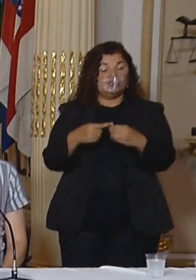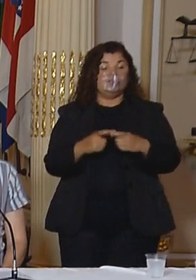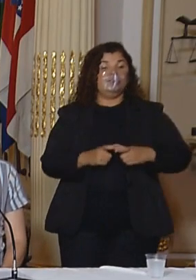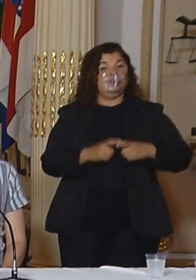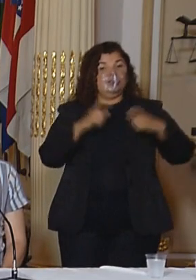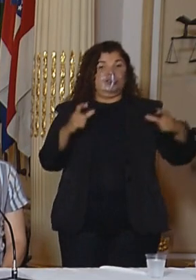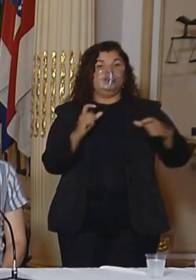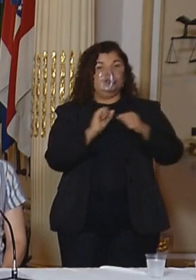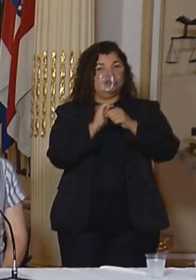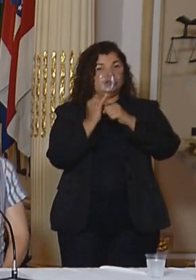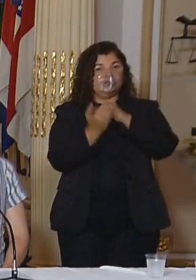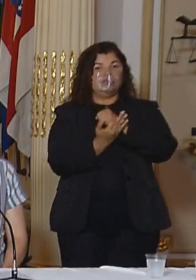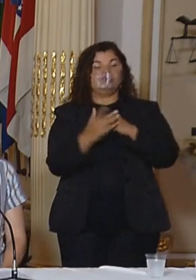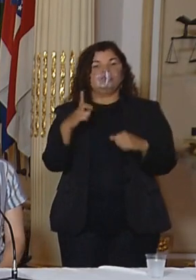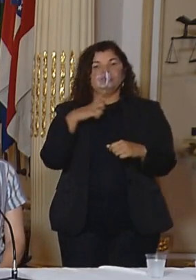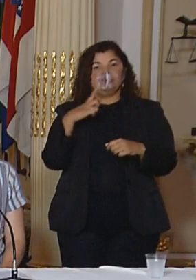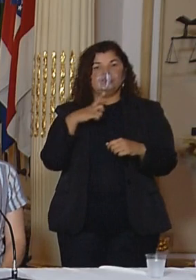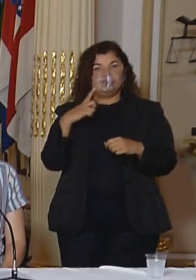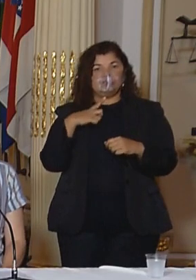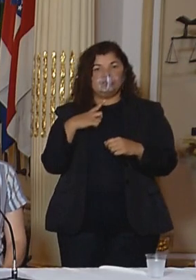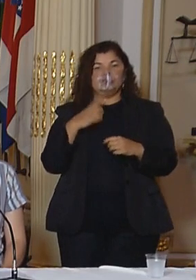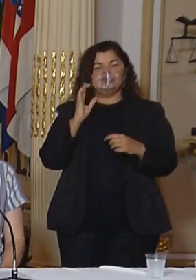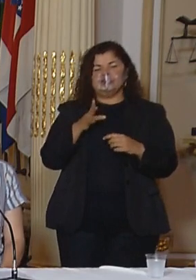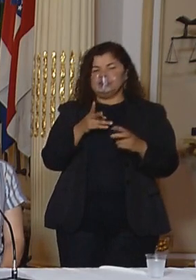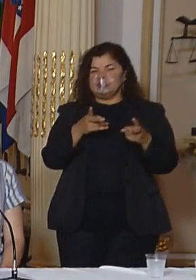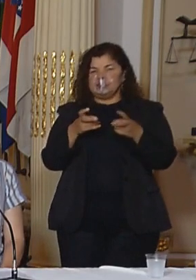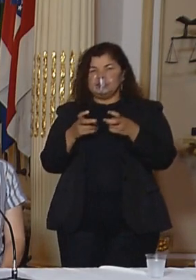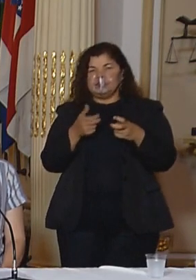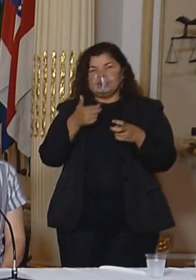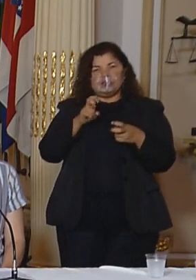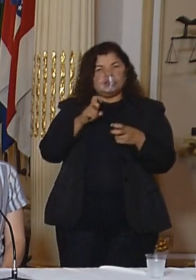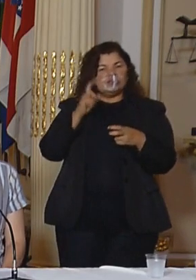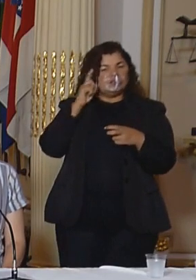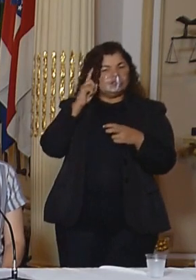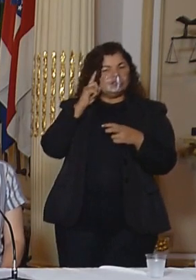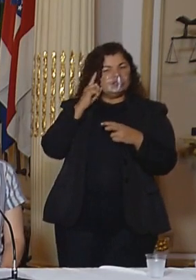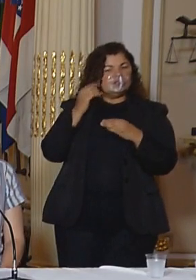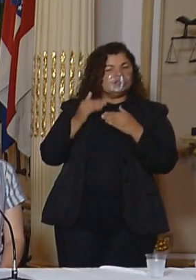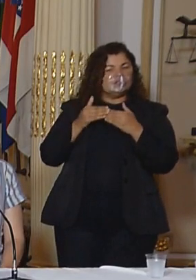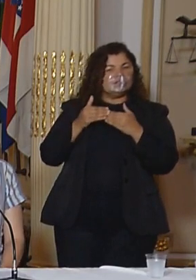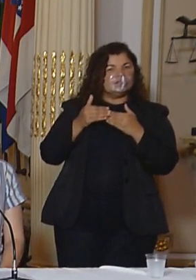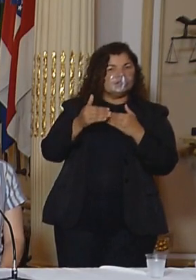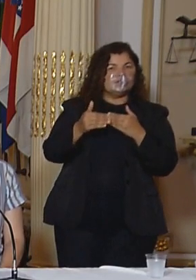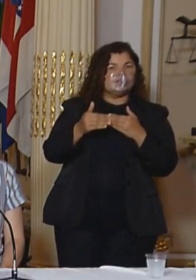casos. A gente observou nesses últimos 15 dias que